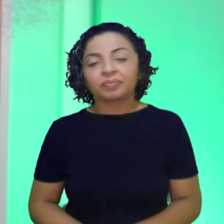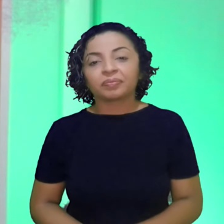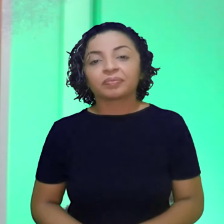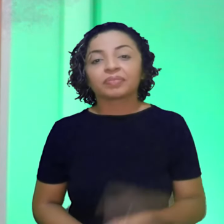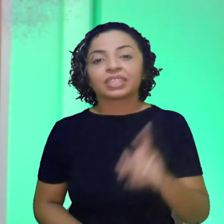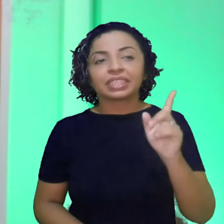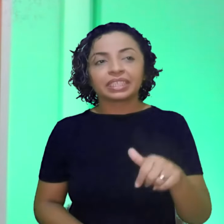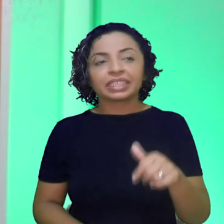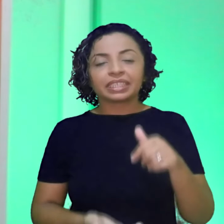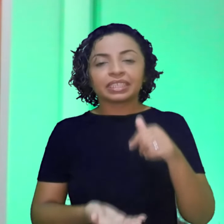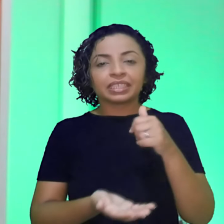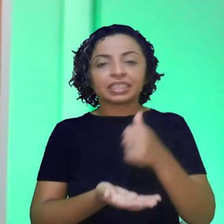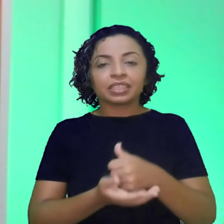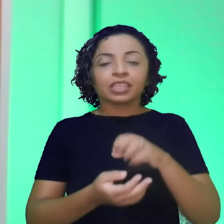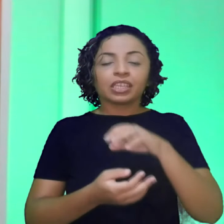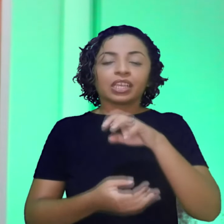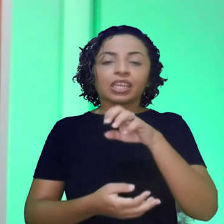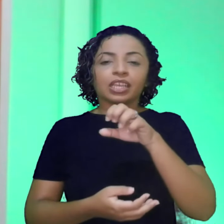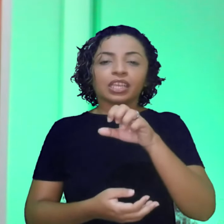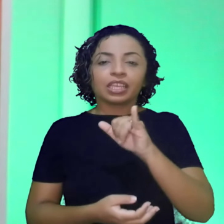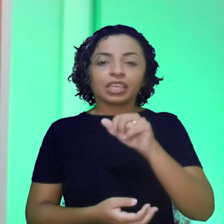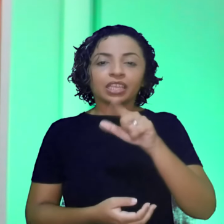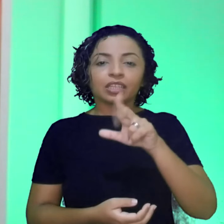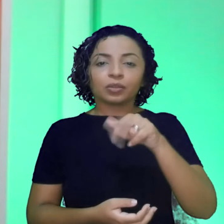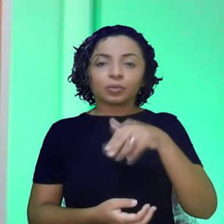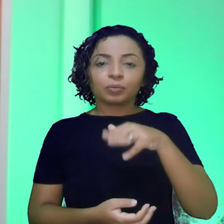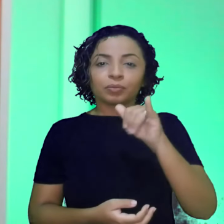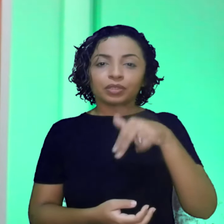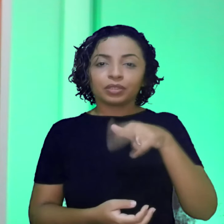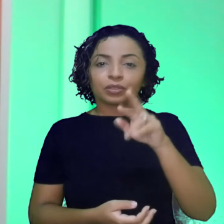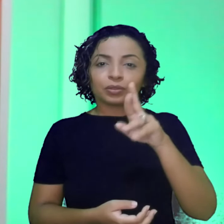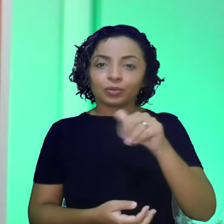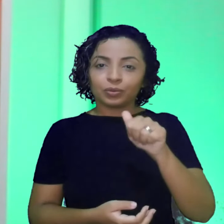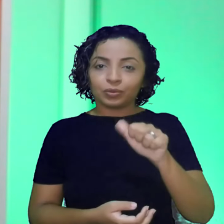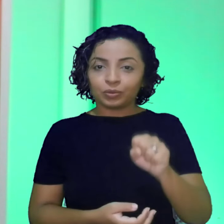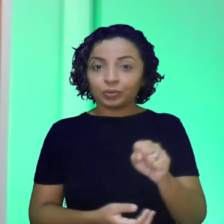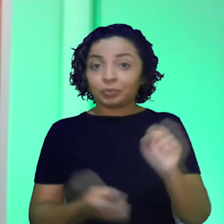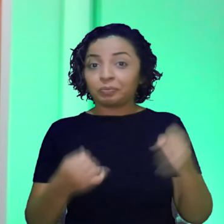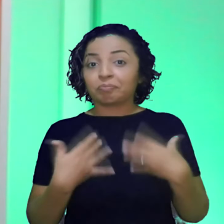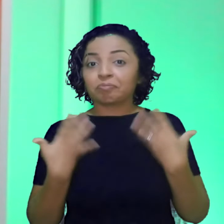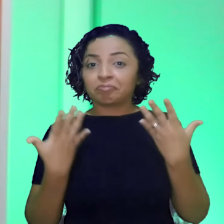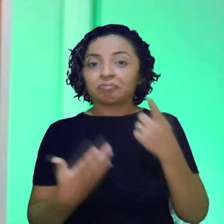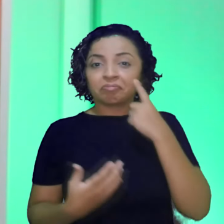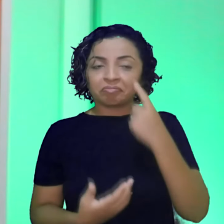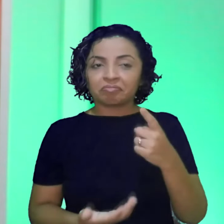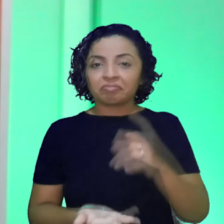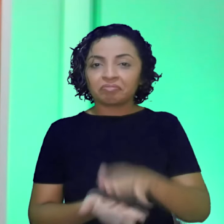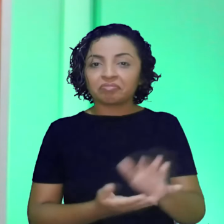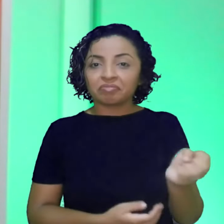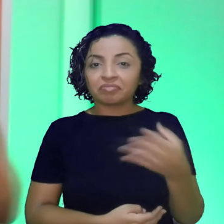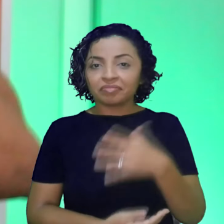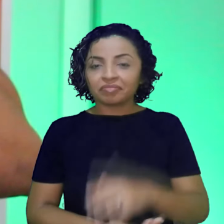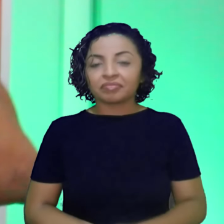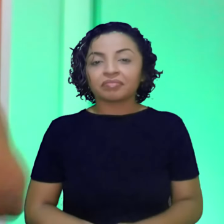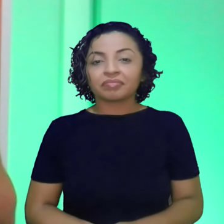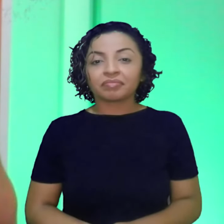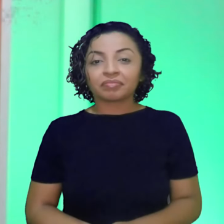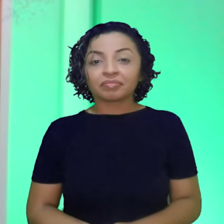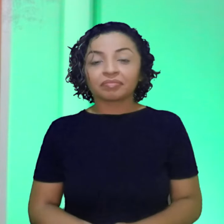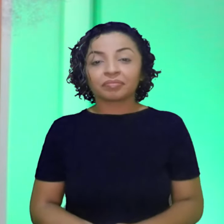A editora Iluminuras. Vamos ver o que é que eles nos surpreenderam aqui com seus lançamentos.